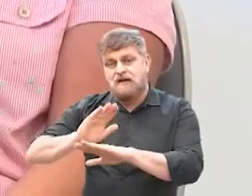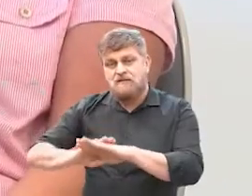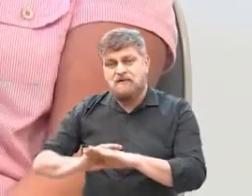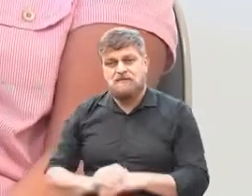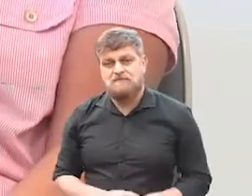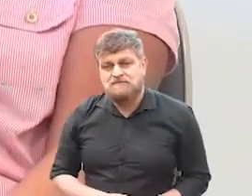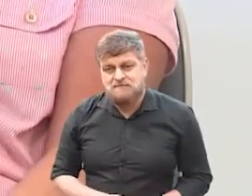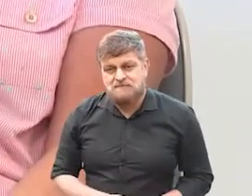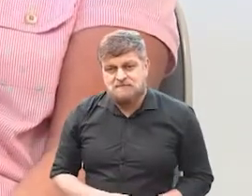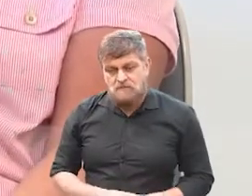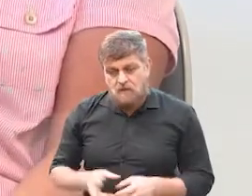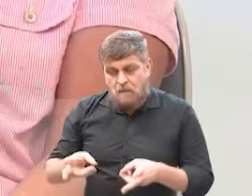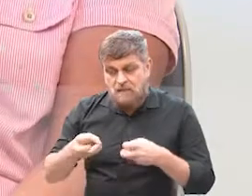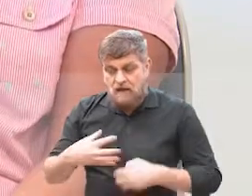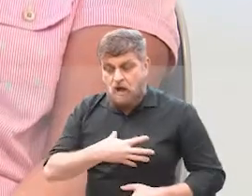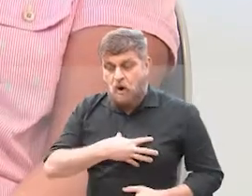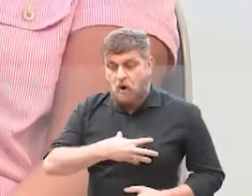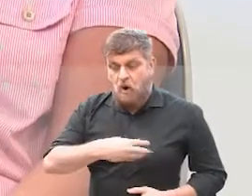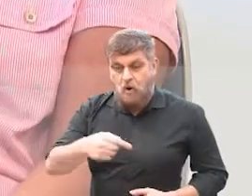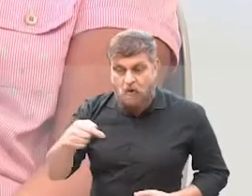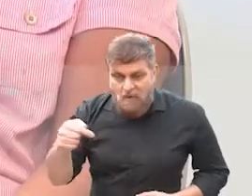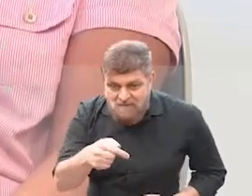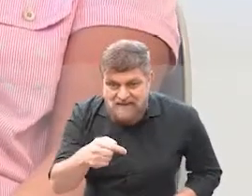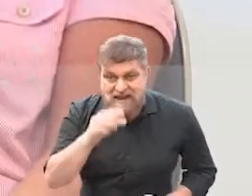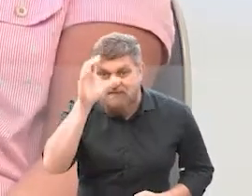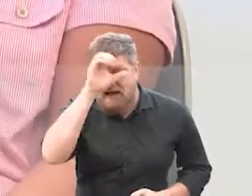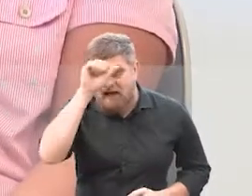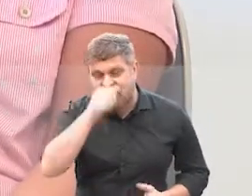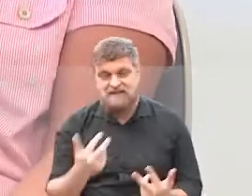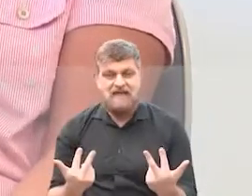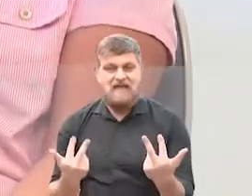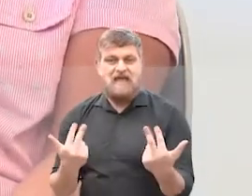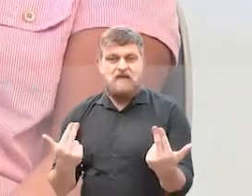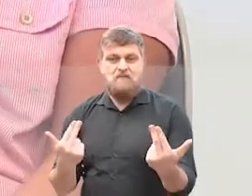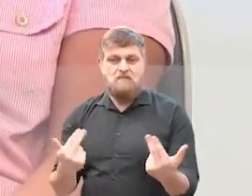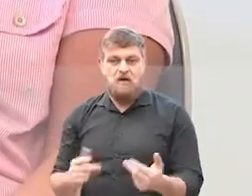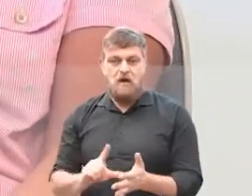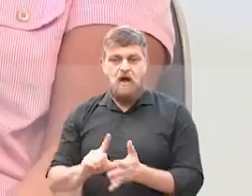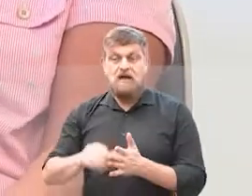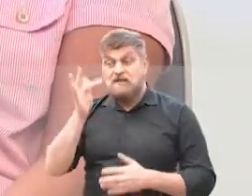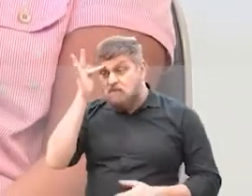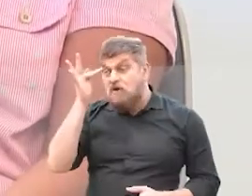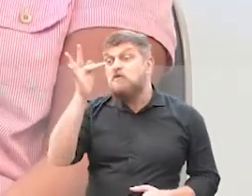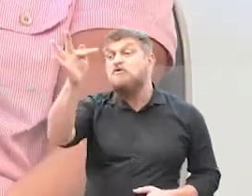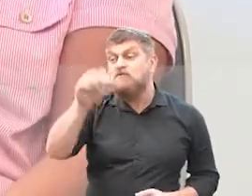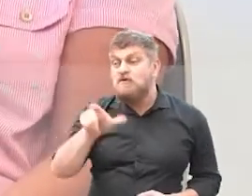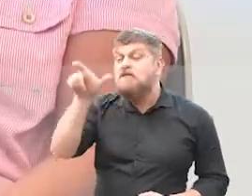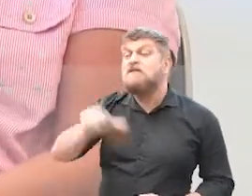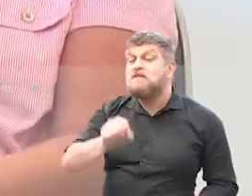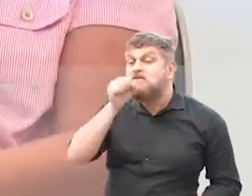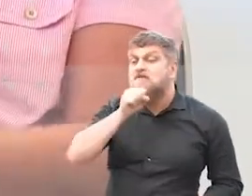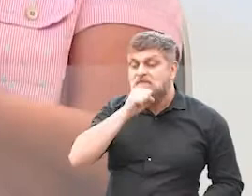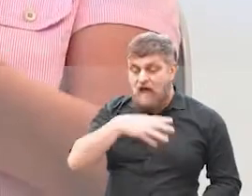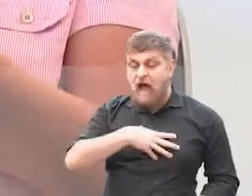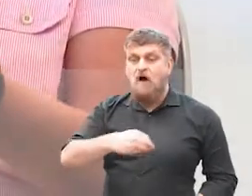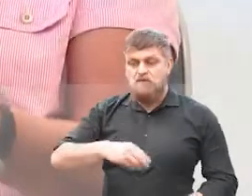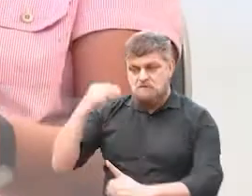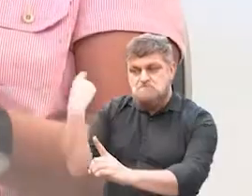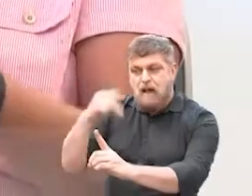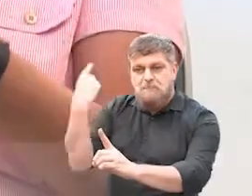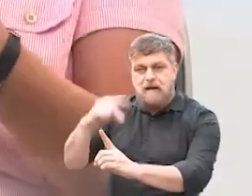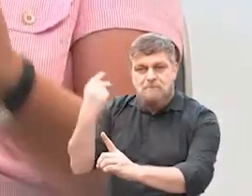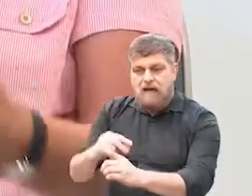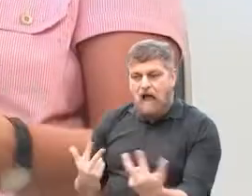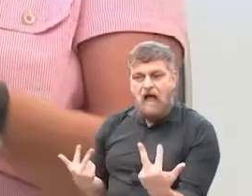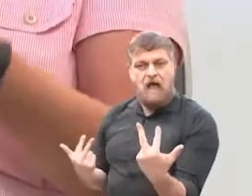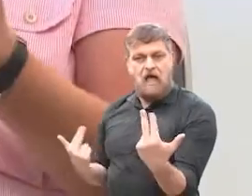está ensinando aos filhos que é assim que ele pode ser tratado quando ele também for idoso, né? E isso, né,